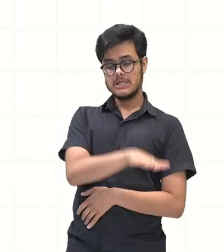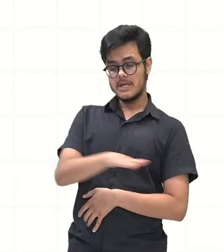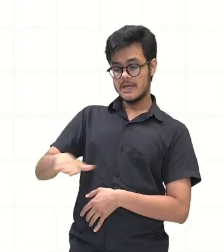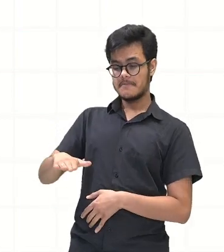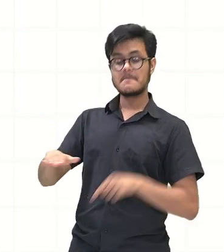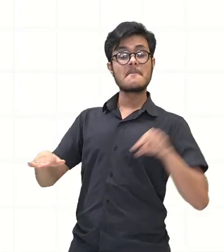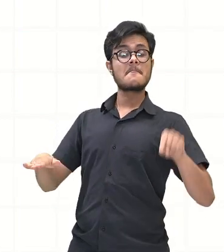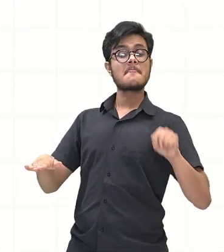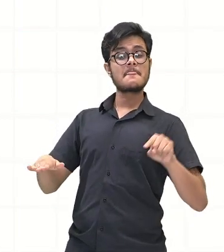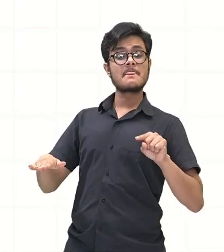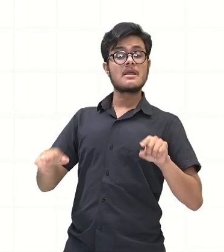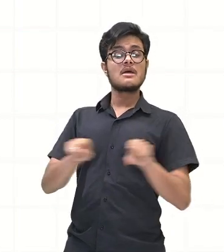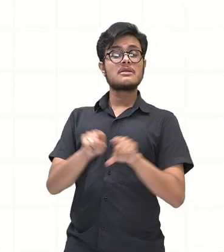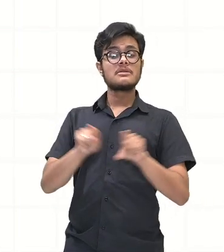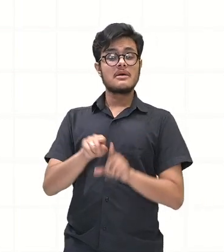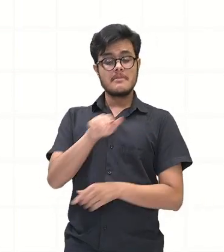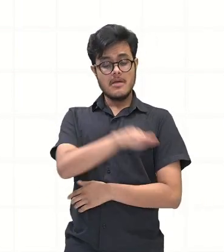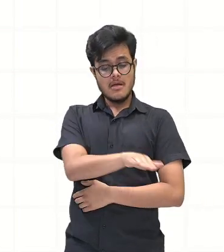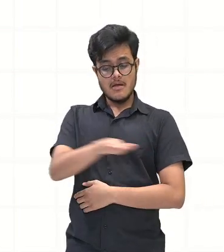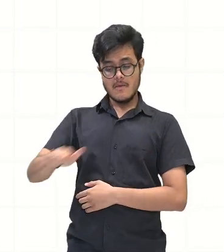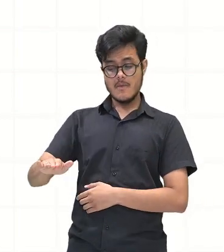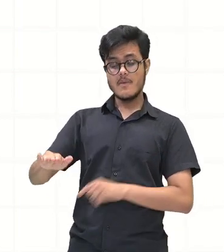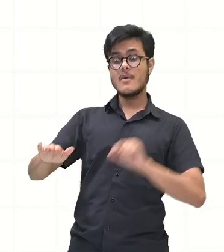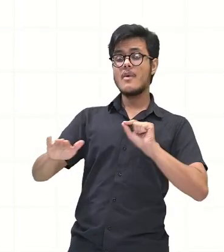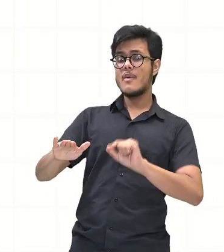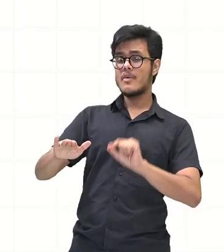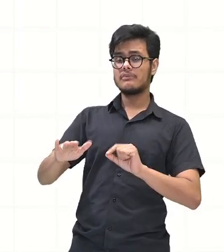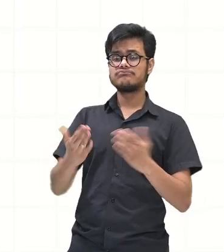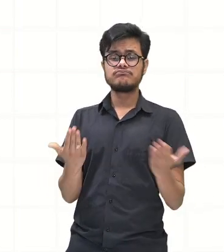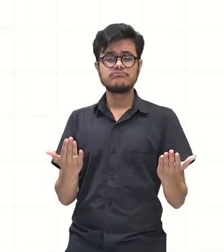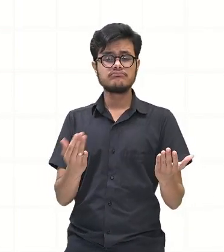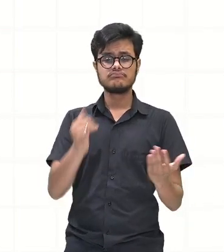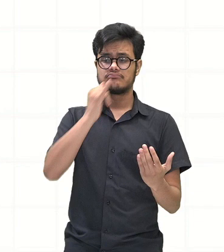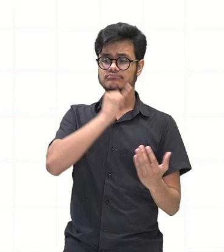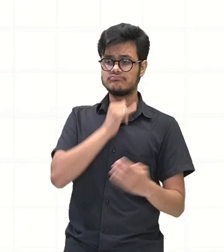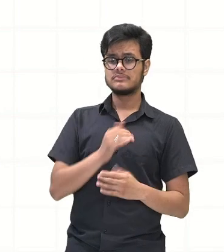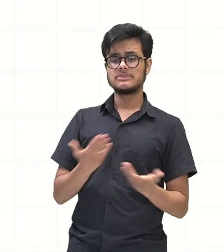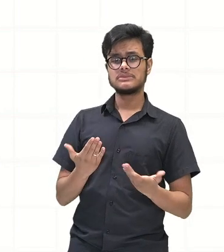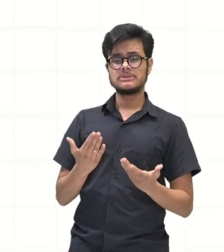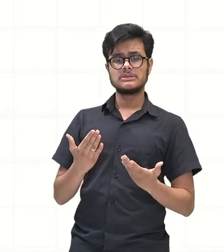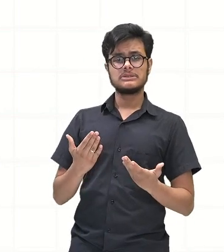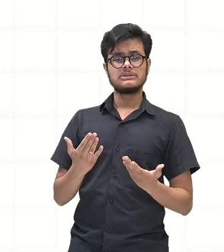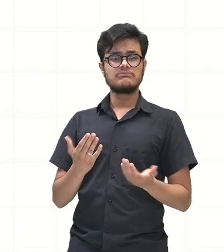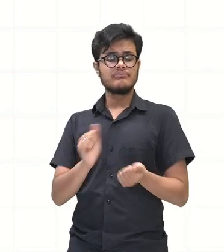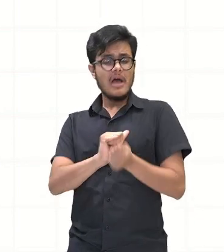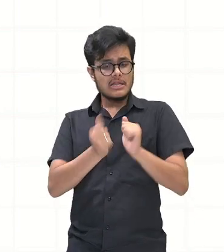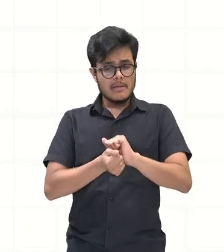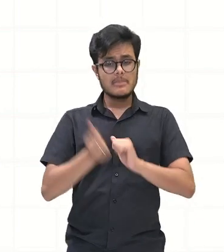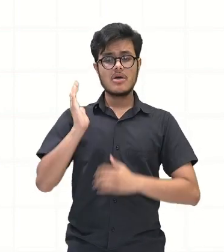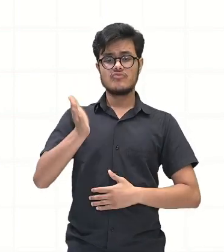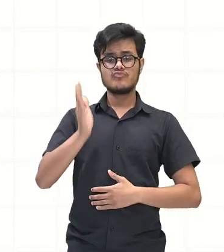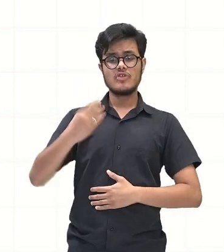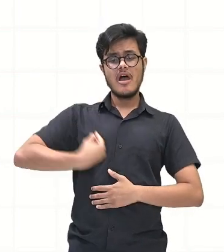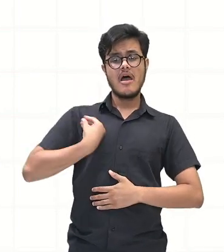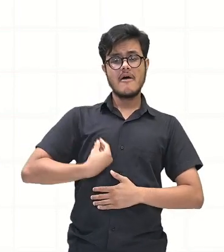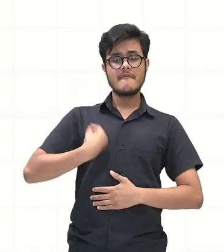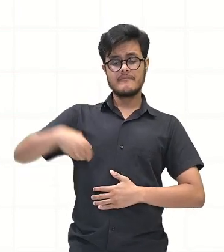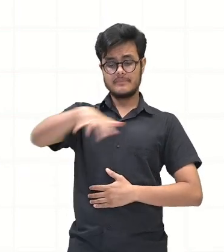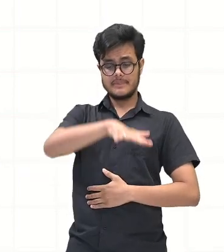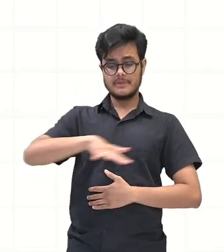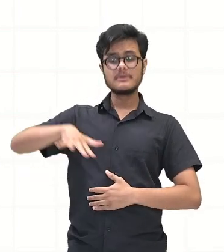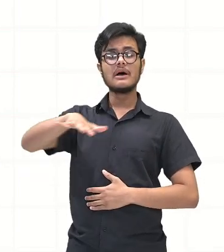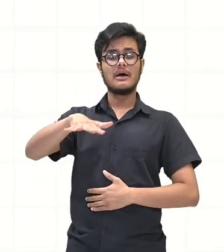de elas estarem naquela situação de estar mais adaptável àquela